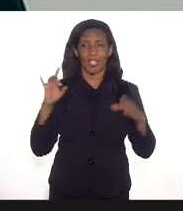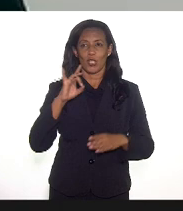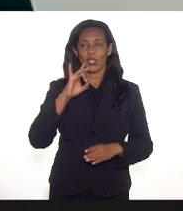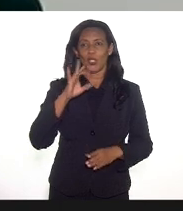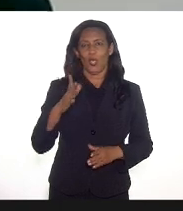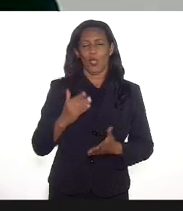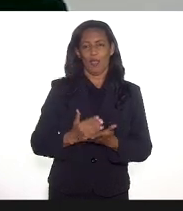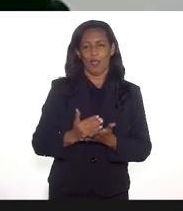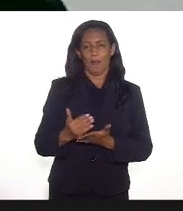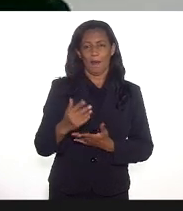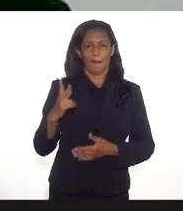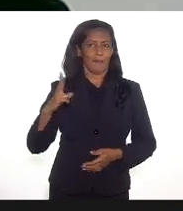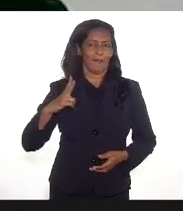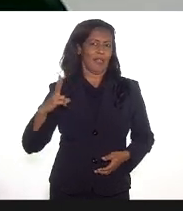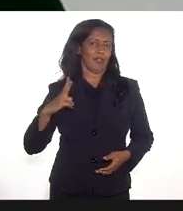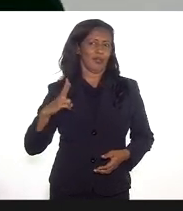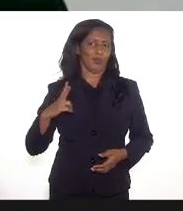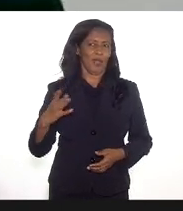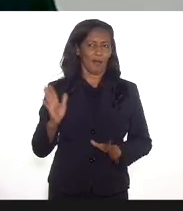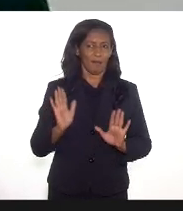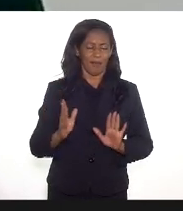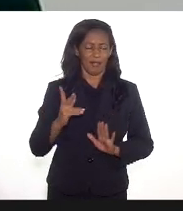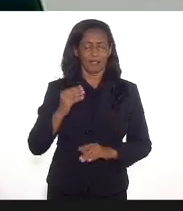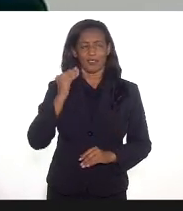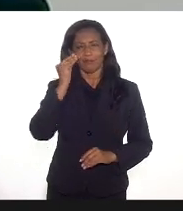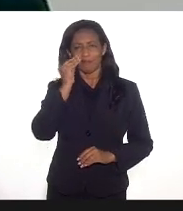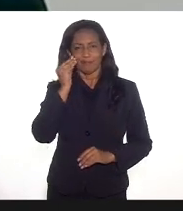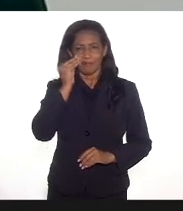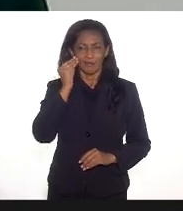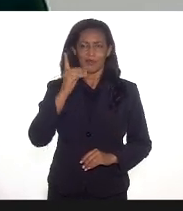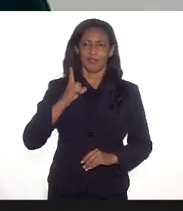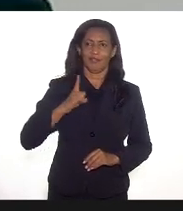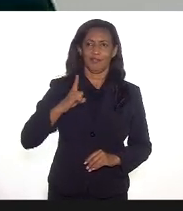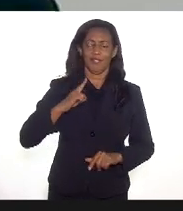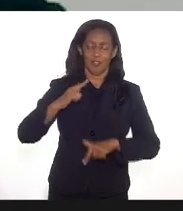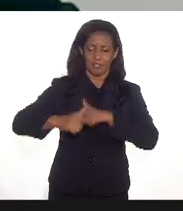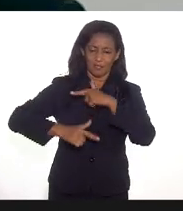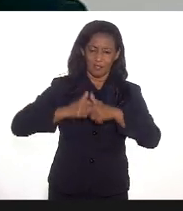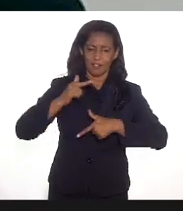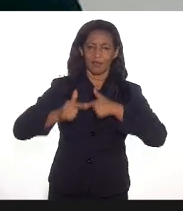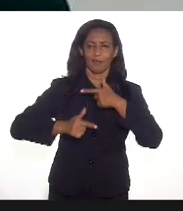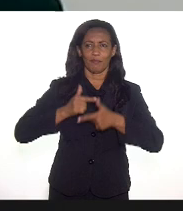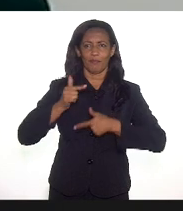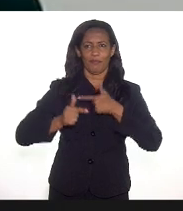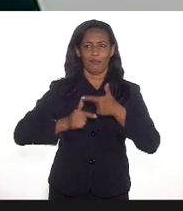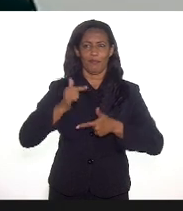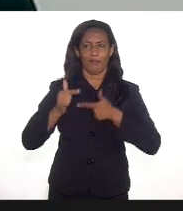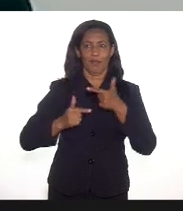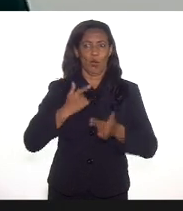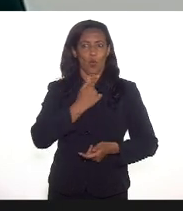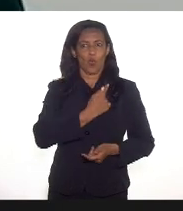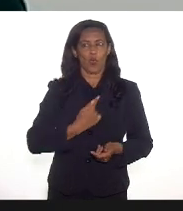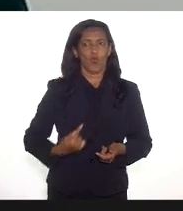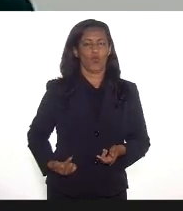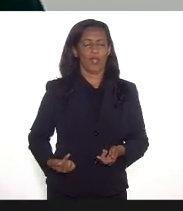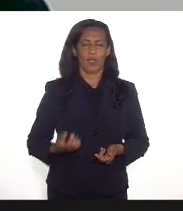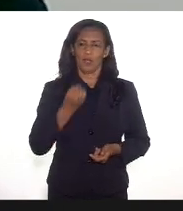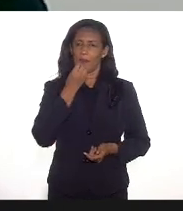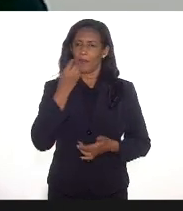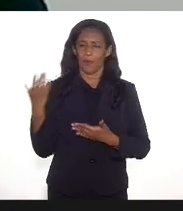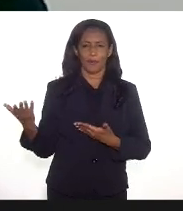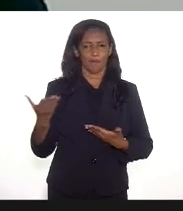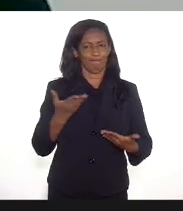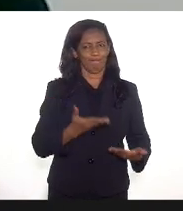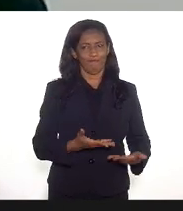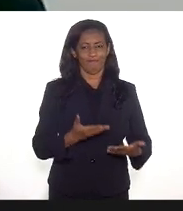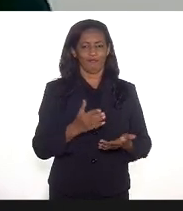iniciativa privada, mas a vasta experiência que tem em ter servido a área governamental. Seja bem-vindo, Nelson,